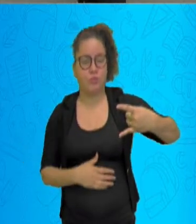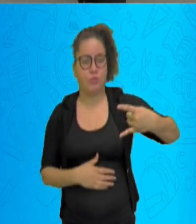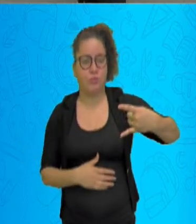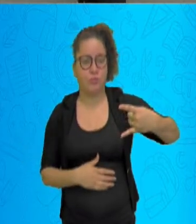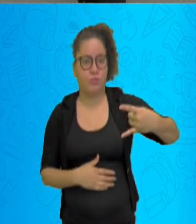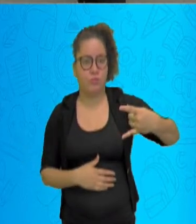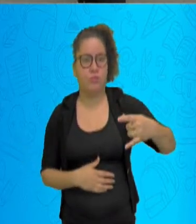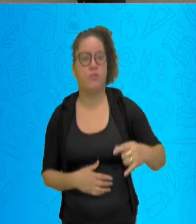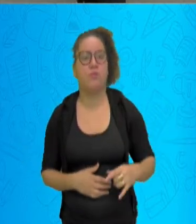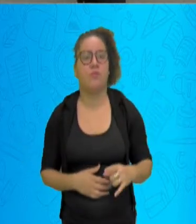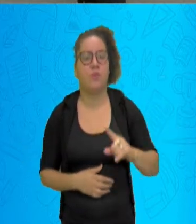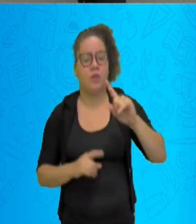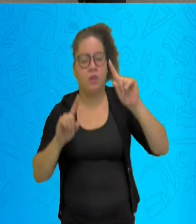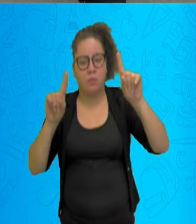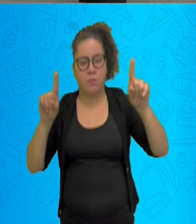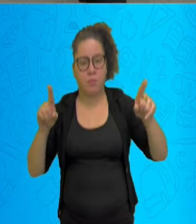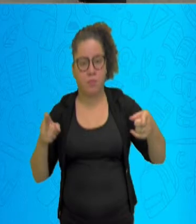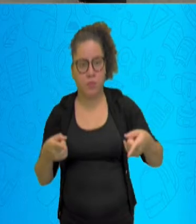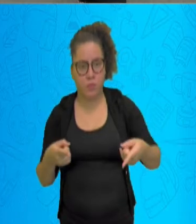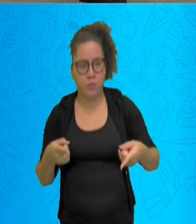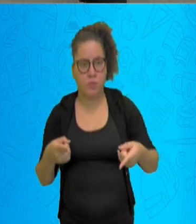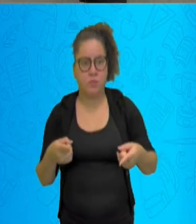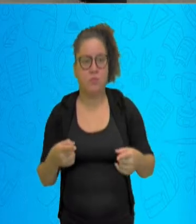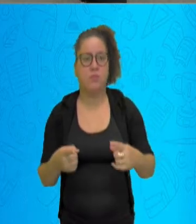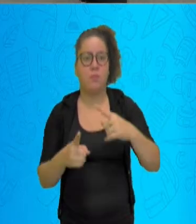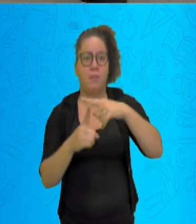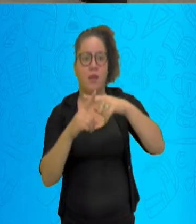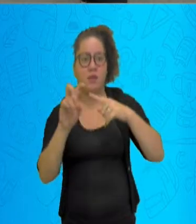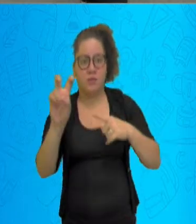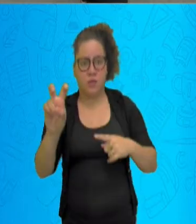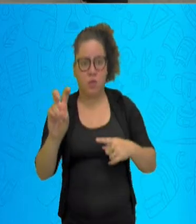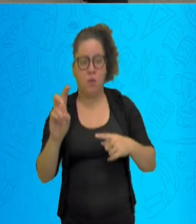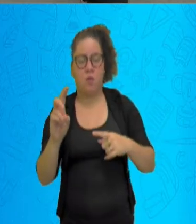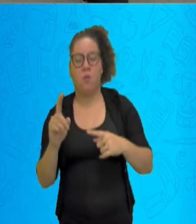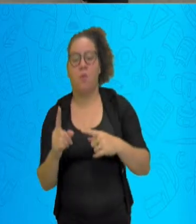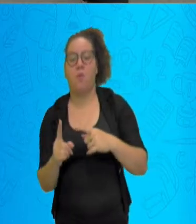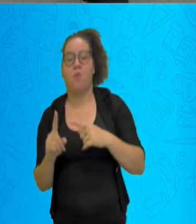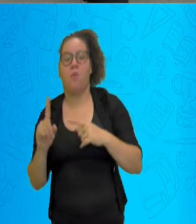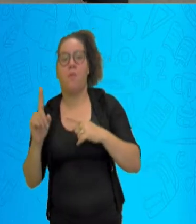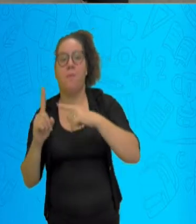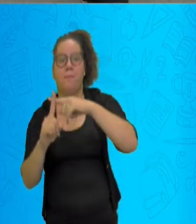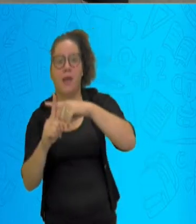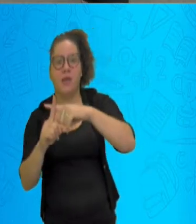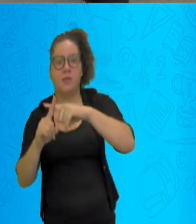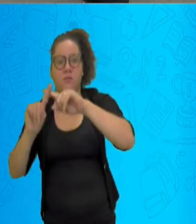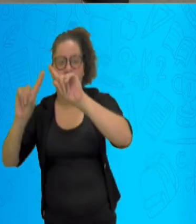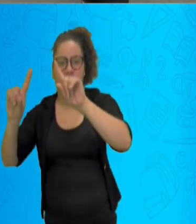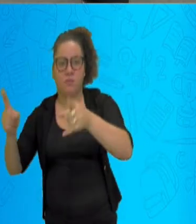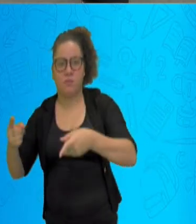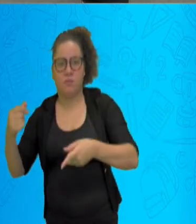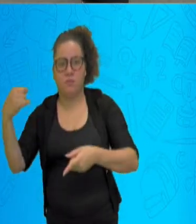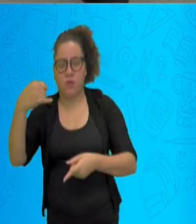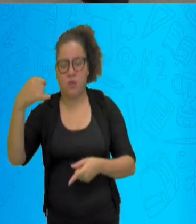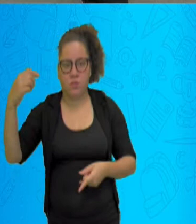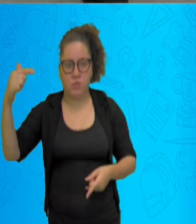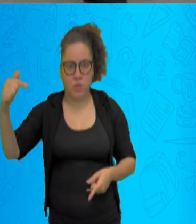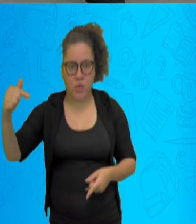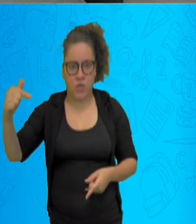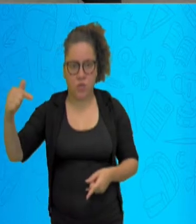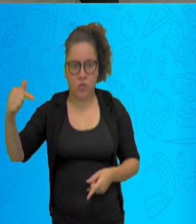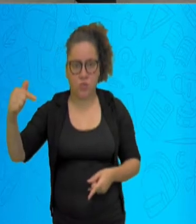dentro do colchete. À medida que vocês forem praticando, vocês já vão